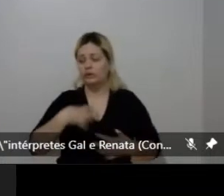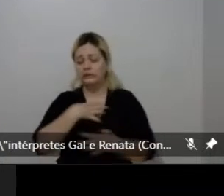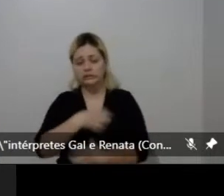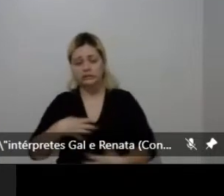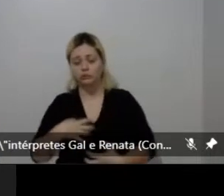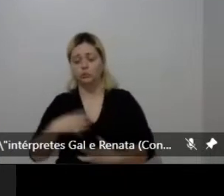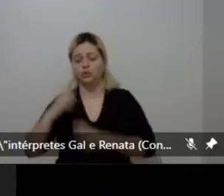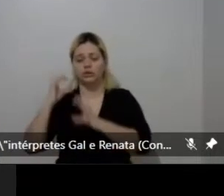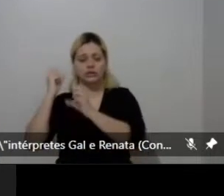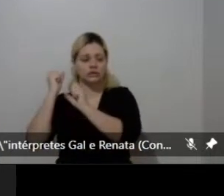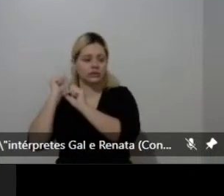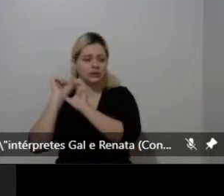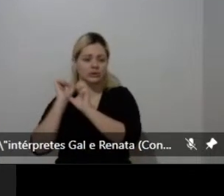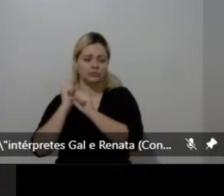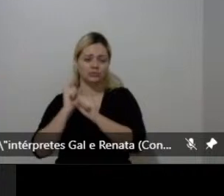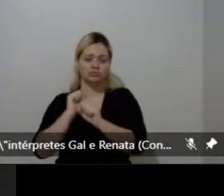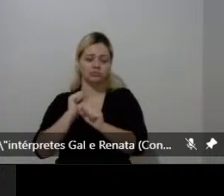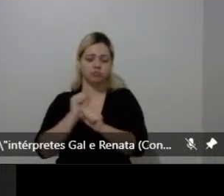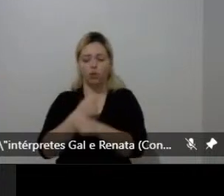desconstrução e ataque